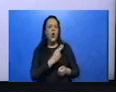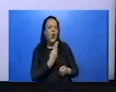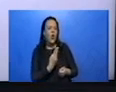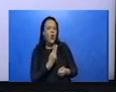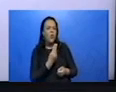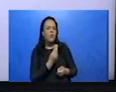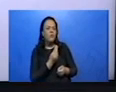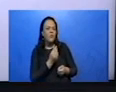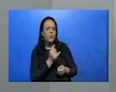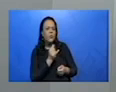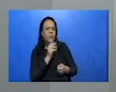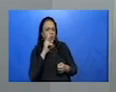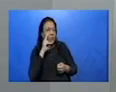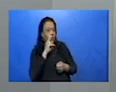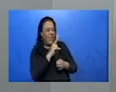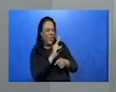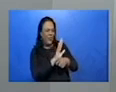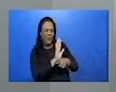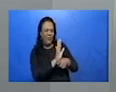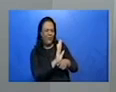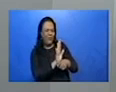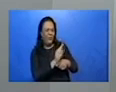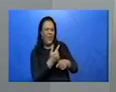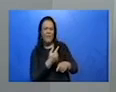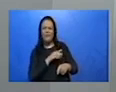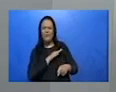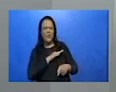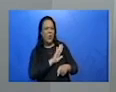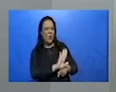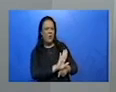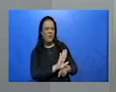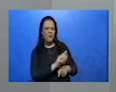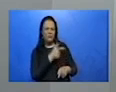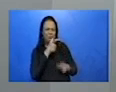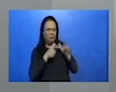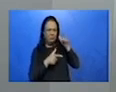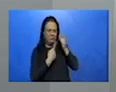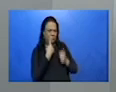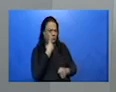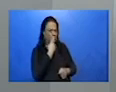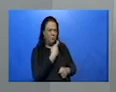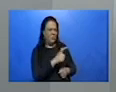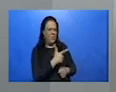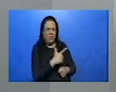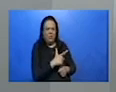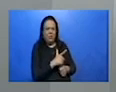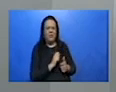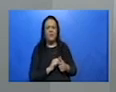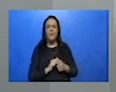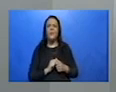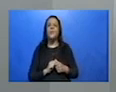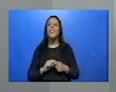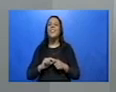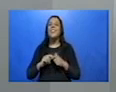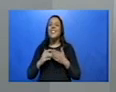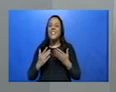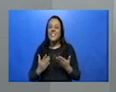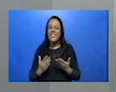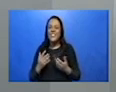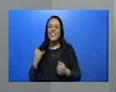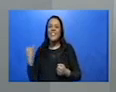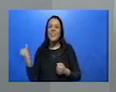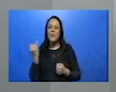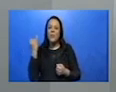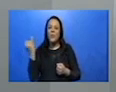um filme que não é do meu estilo, daquele tipo de filme que eu não me interesso? Então, por isso que são tão importantes